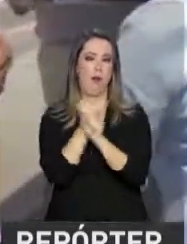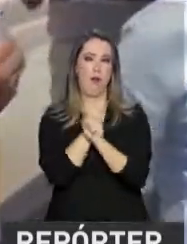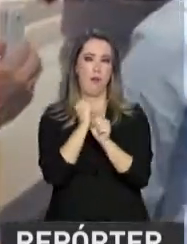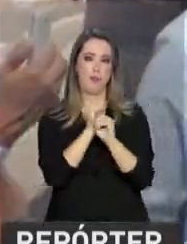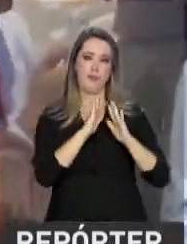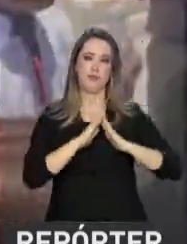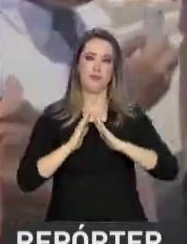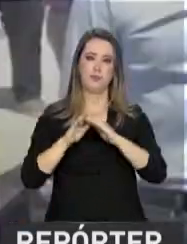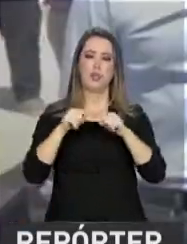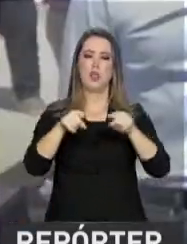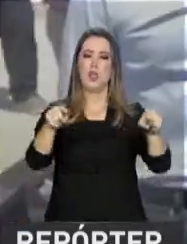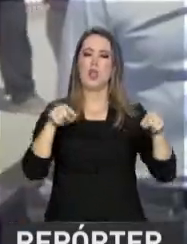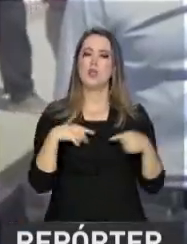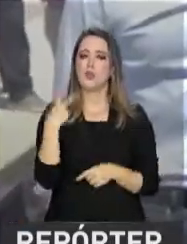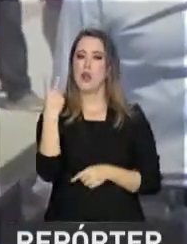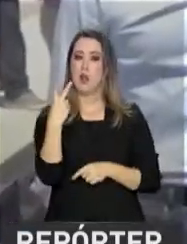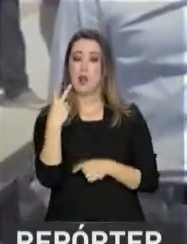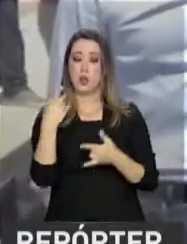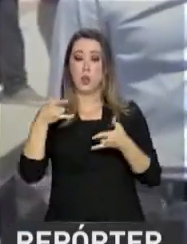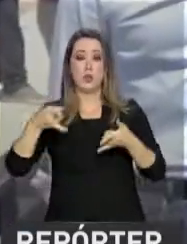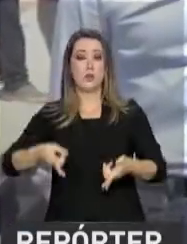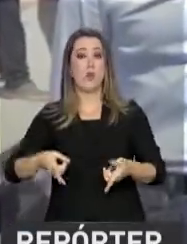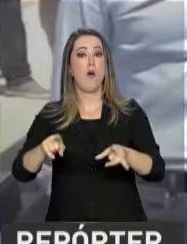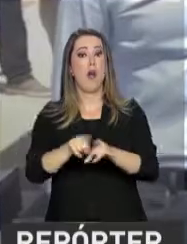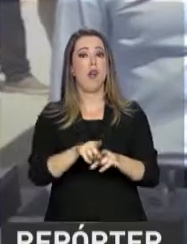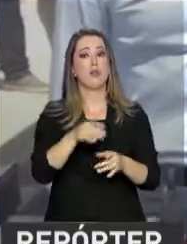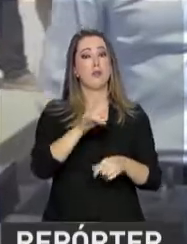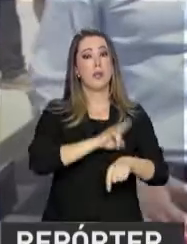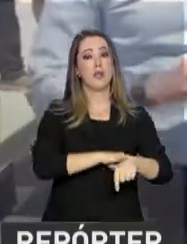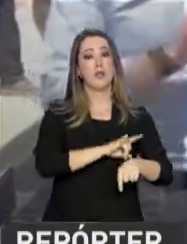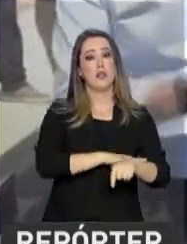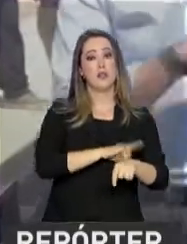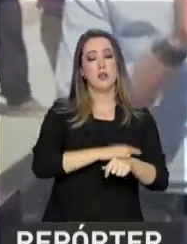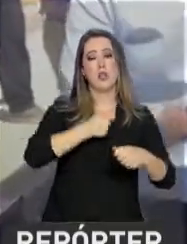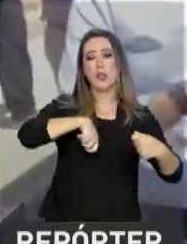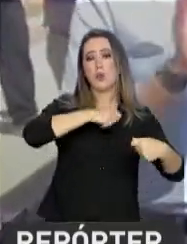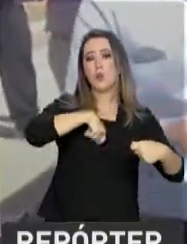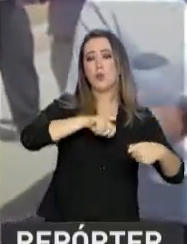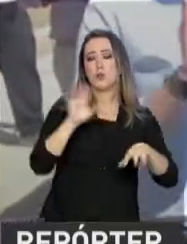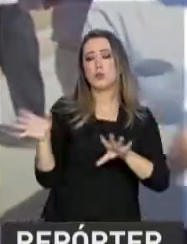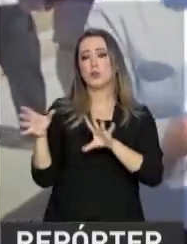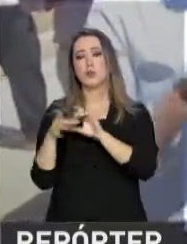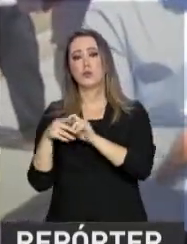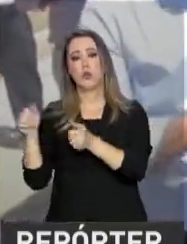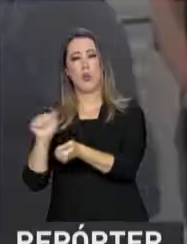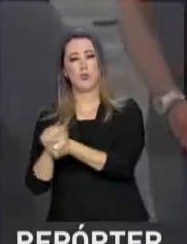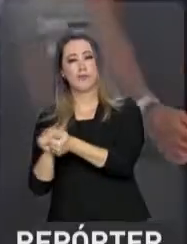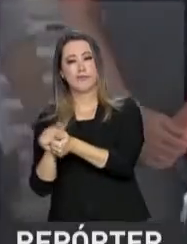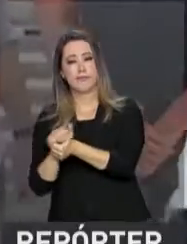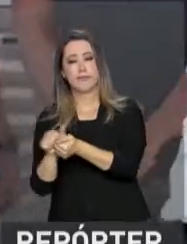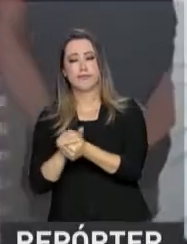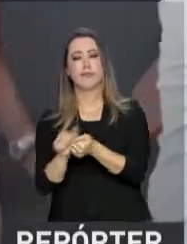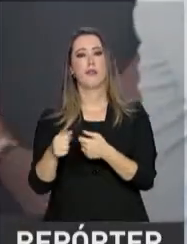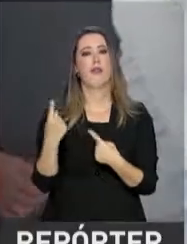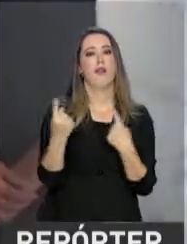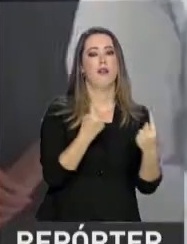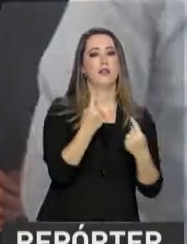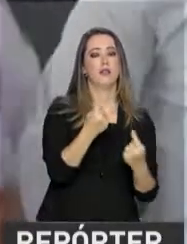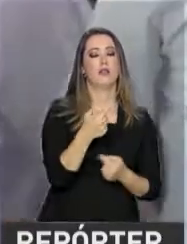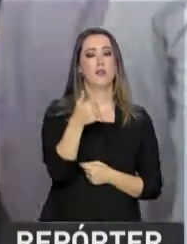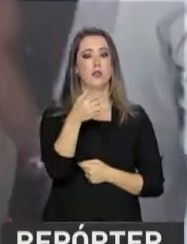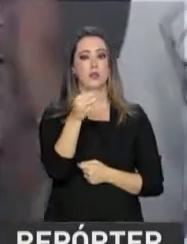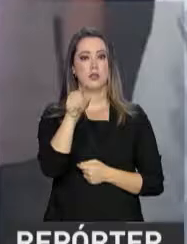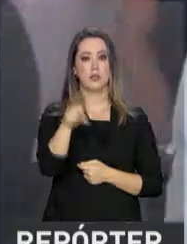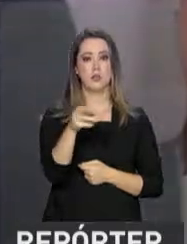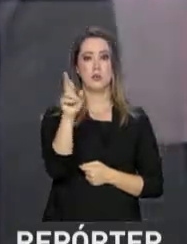as unidades têm sala dois quartos banheiro e cozinha com área de serviço integrada cada imóvel custará 70 mil